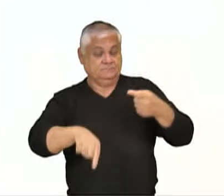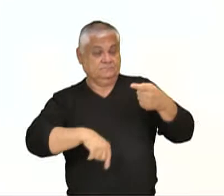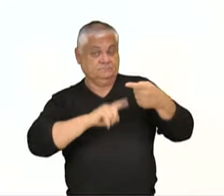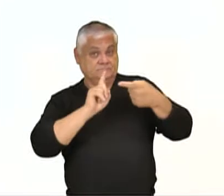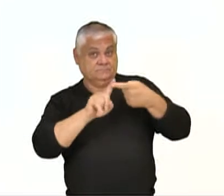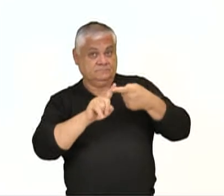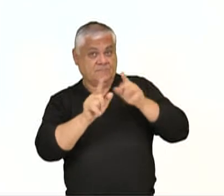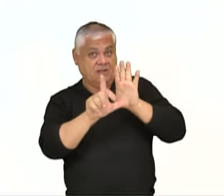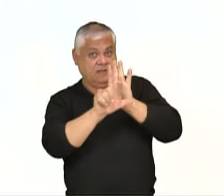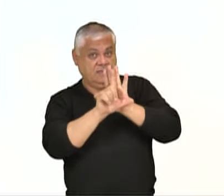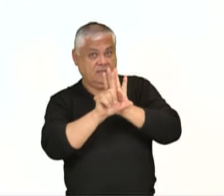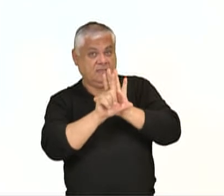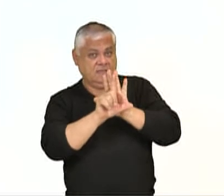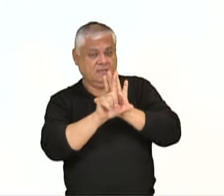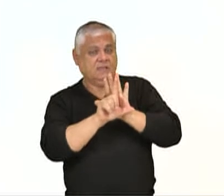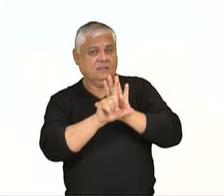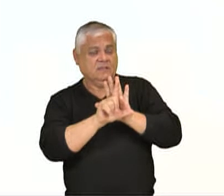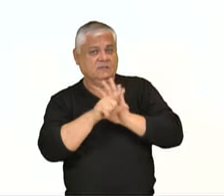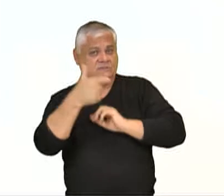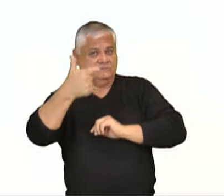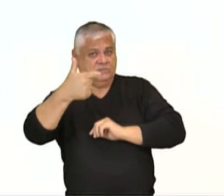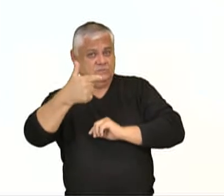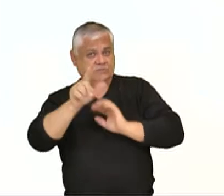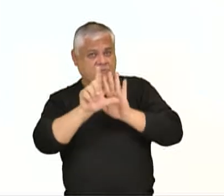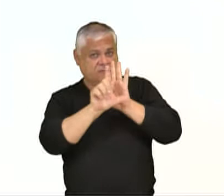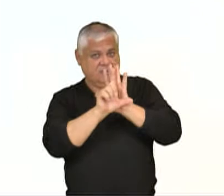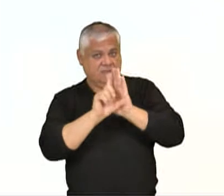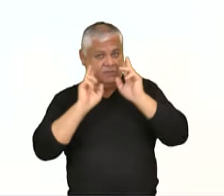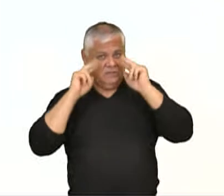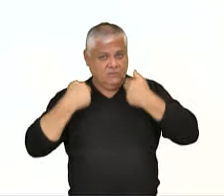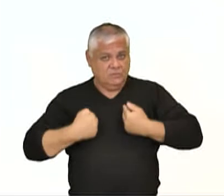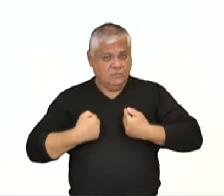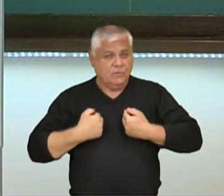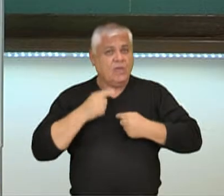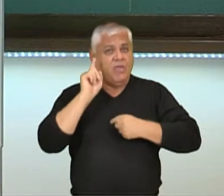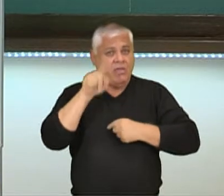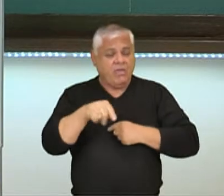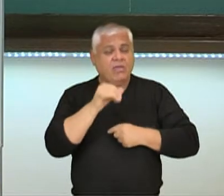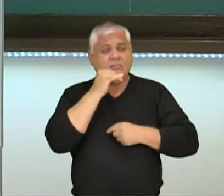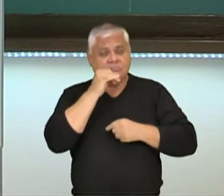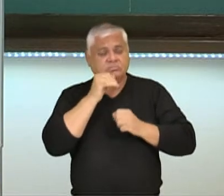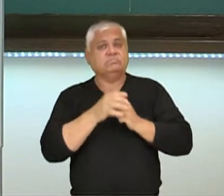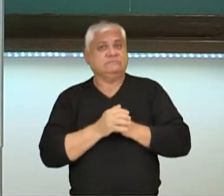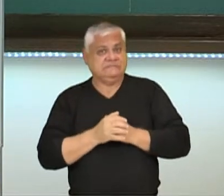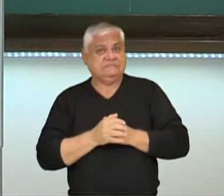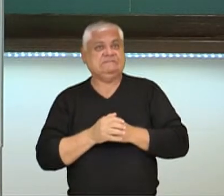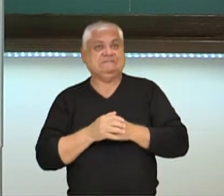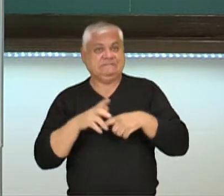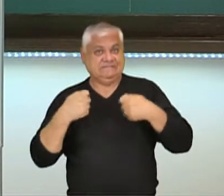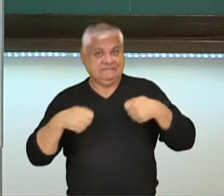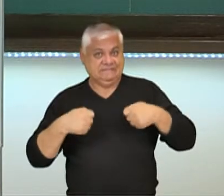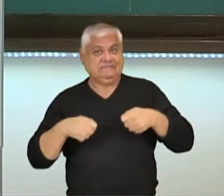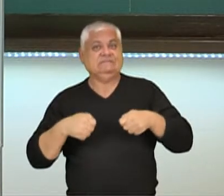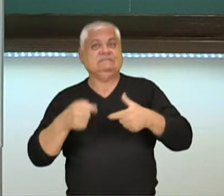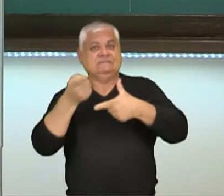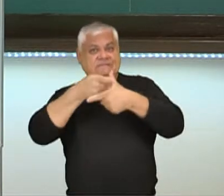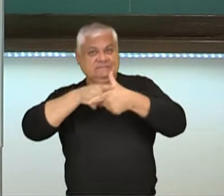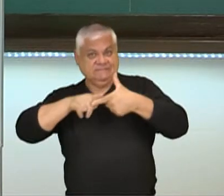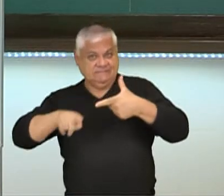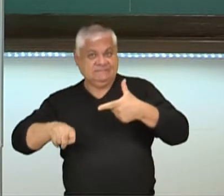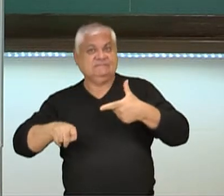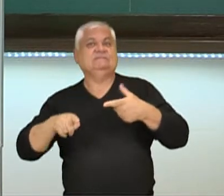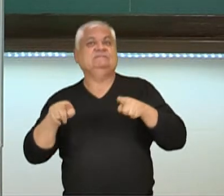lei, a segunda lei de Newton, já vou te adiantando, é uma equação. E essa equação, ela